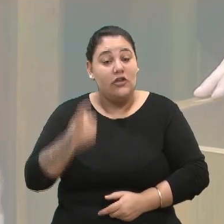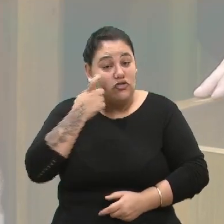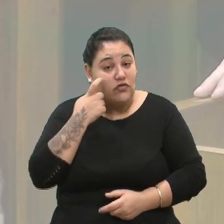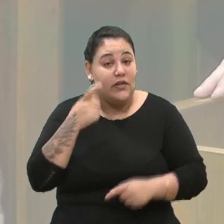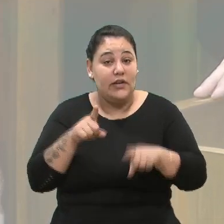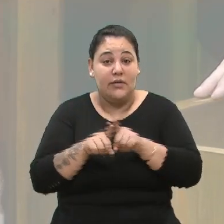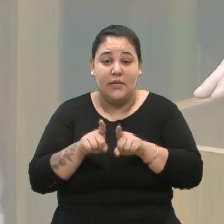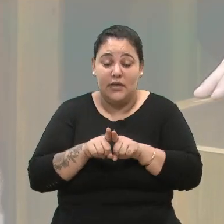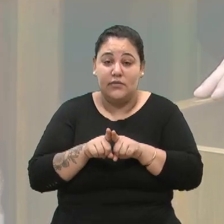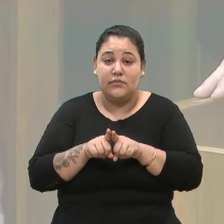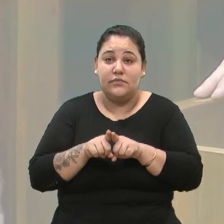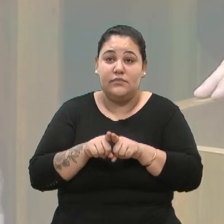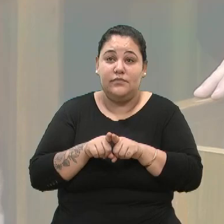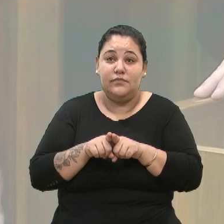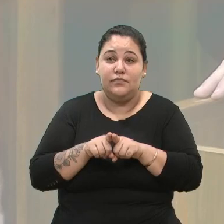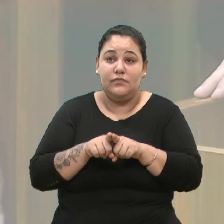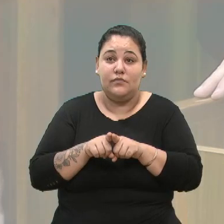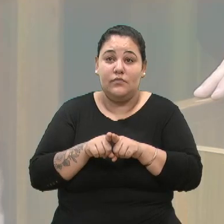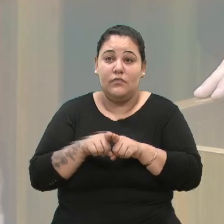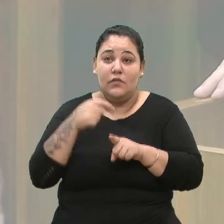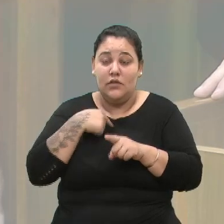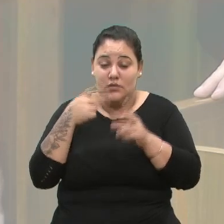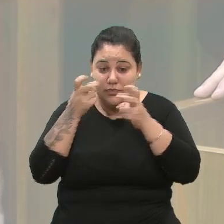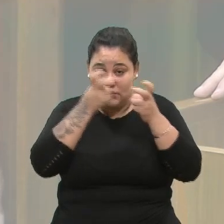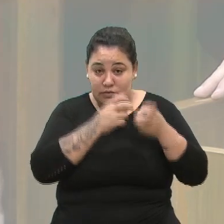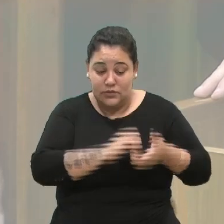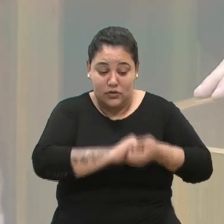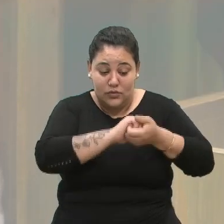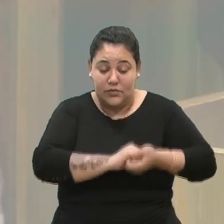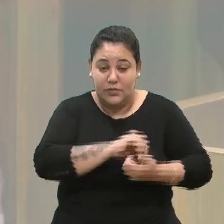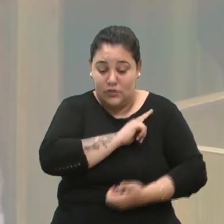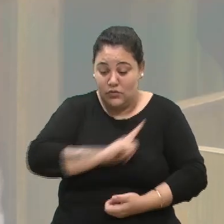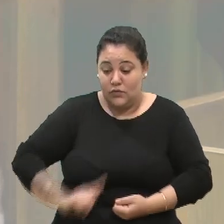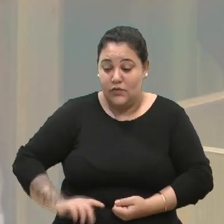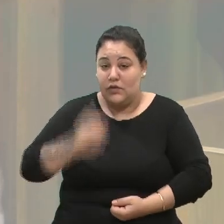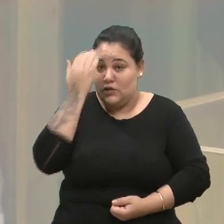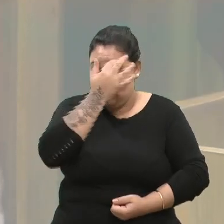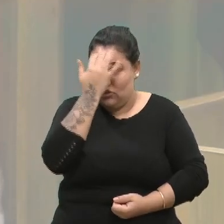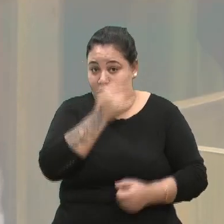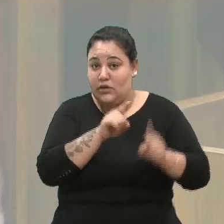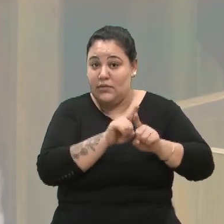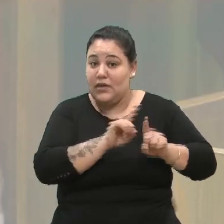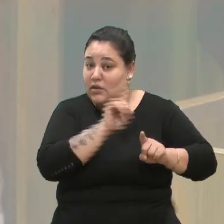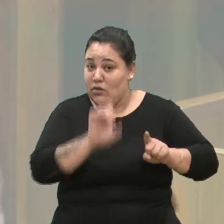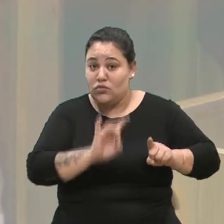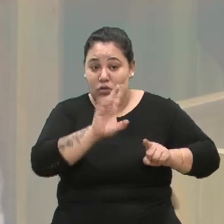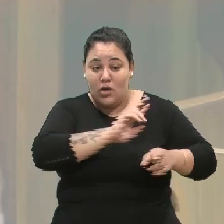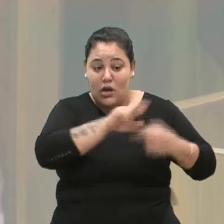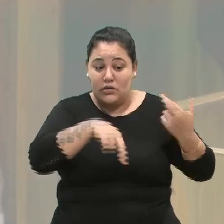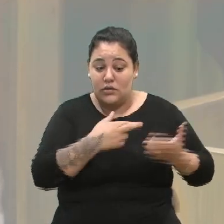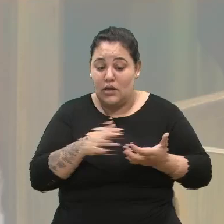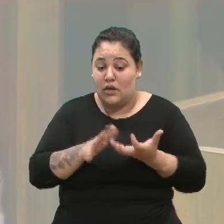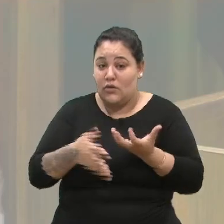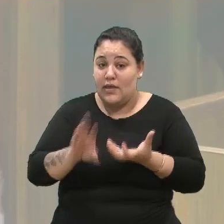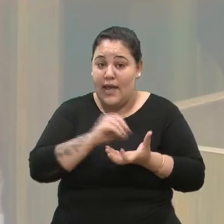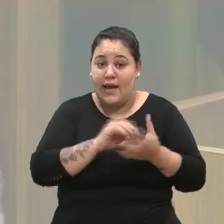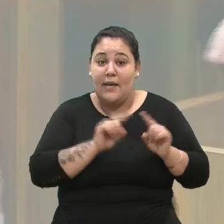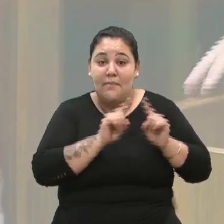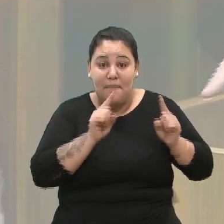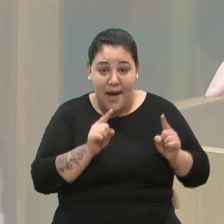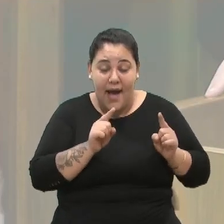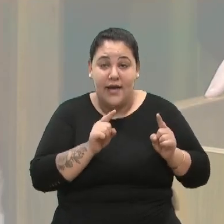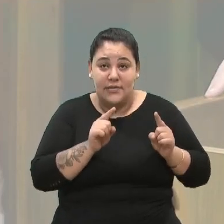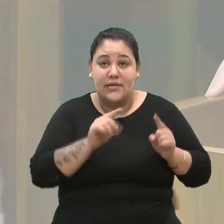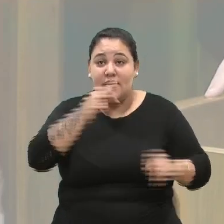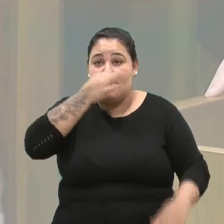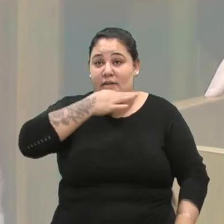que faz parte, e eu vejo, e aqui cumprimento o governo Adiló, que não só na questão da Codeca, mas está colocando Caxias do